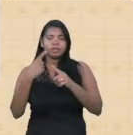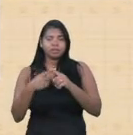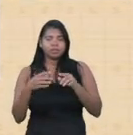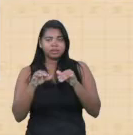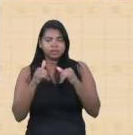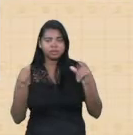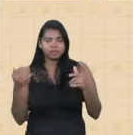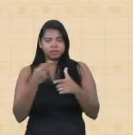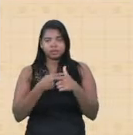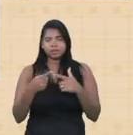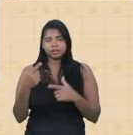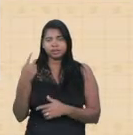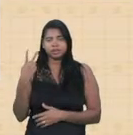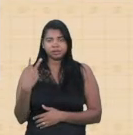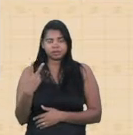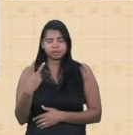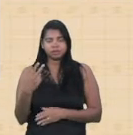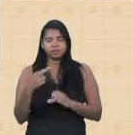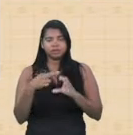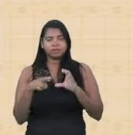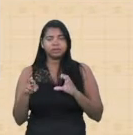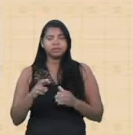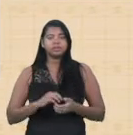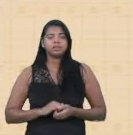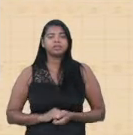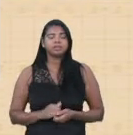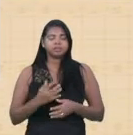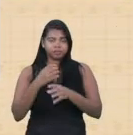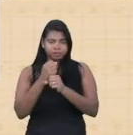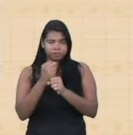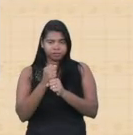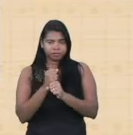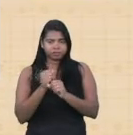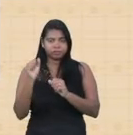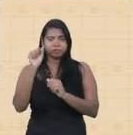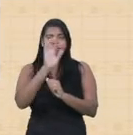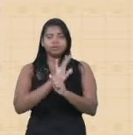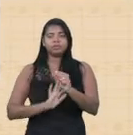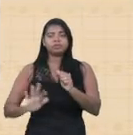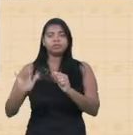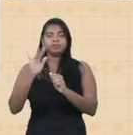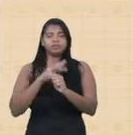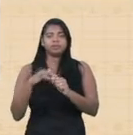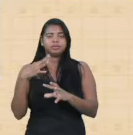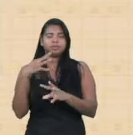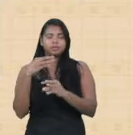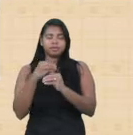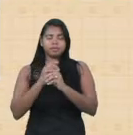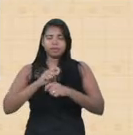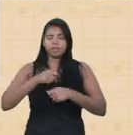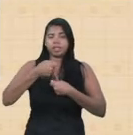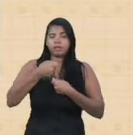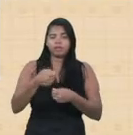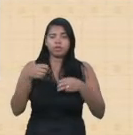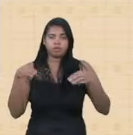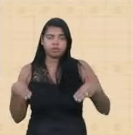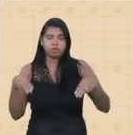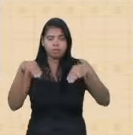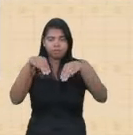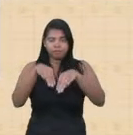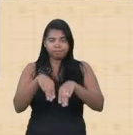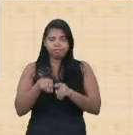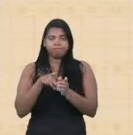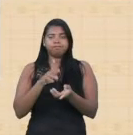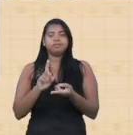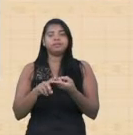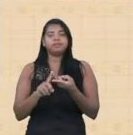dividido por 2π raio. E esse valor do campo vai ser colocado na fórmula da força magnética, quero você beijar,